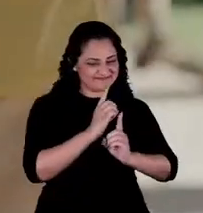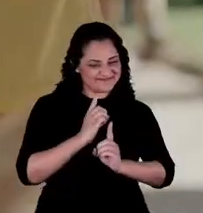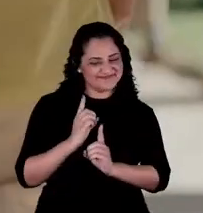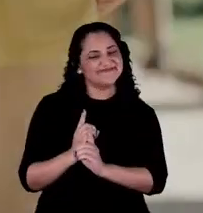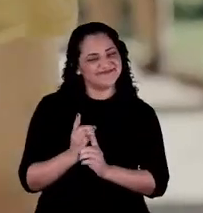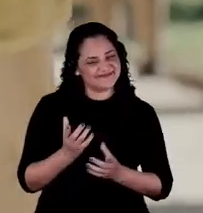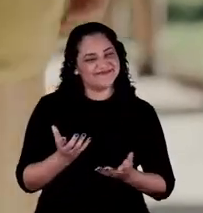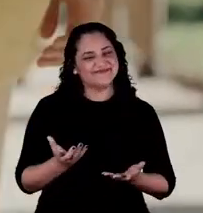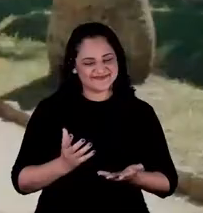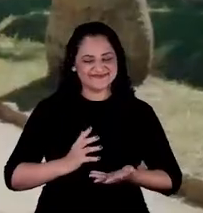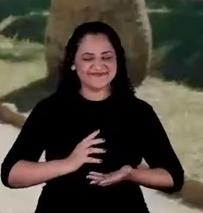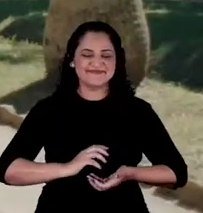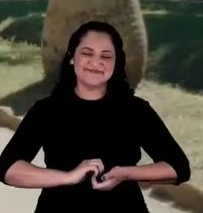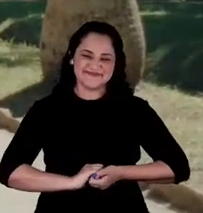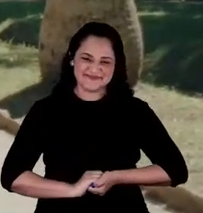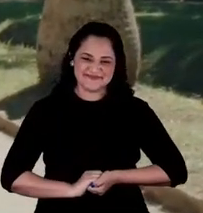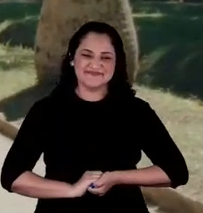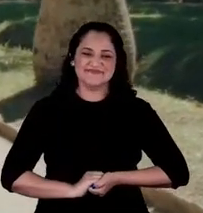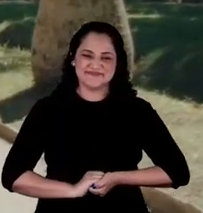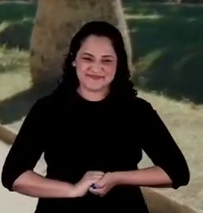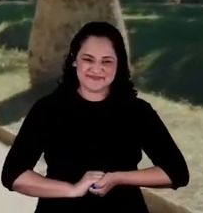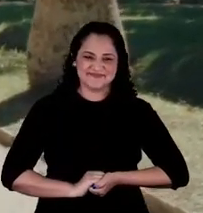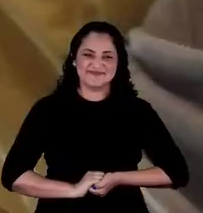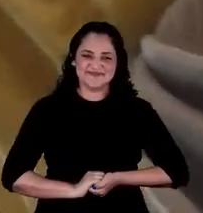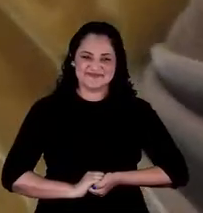e gera encontros